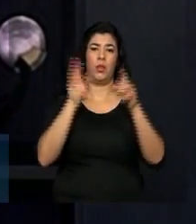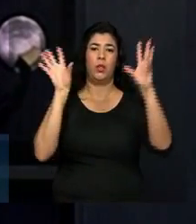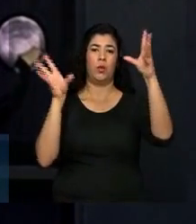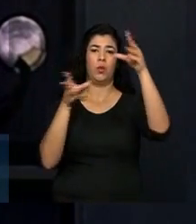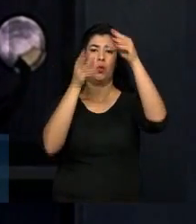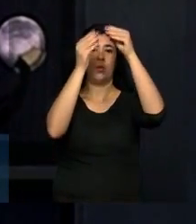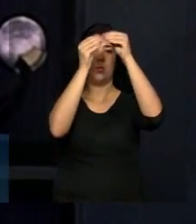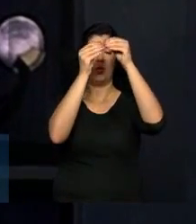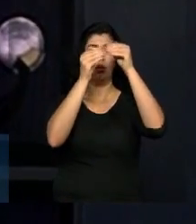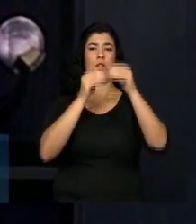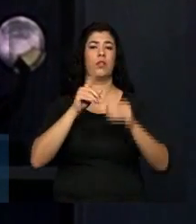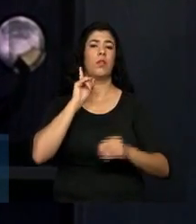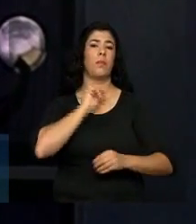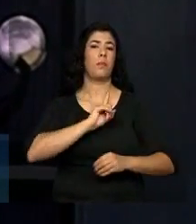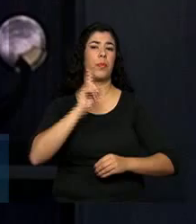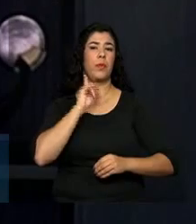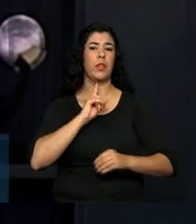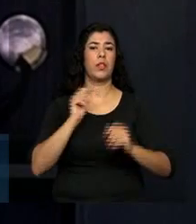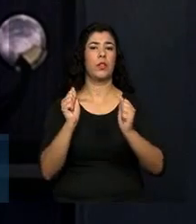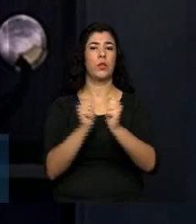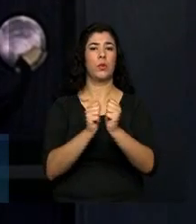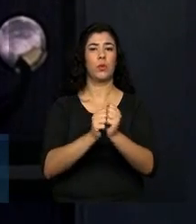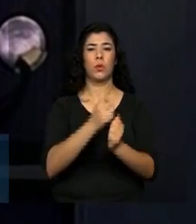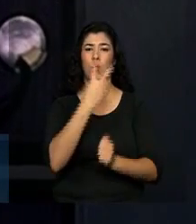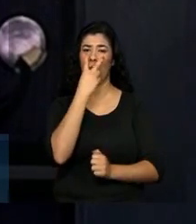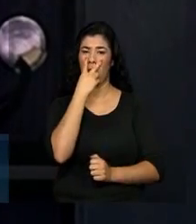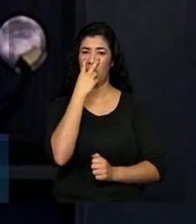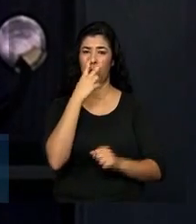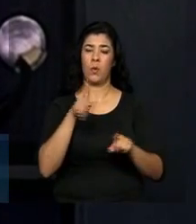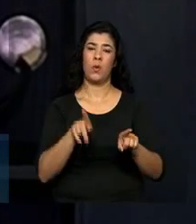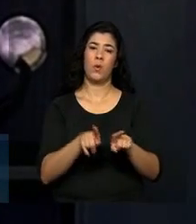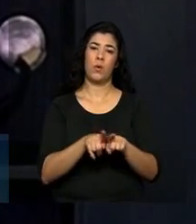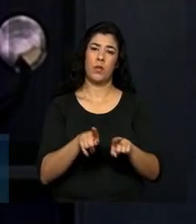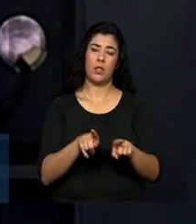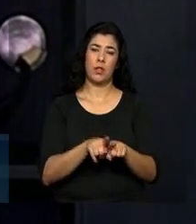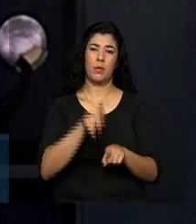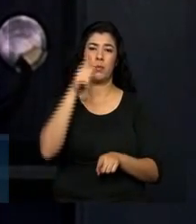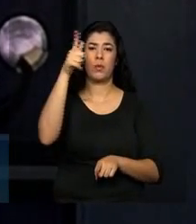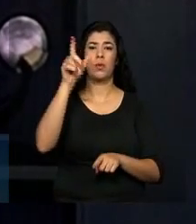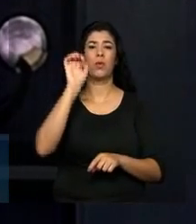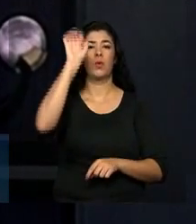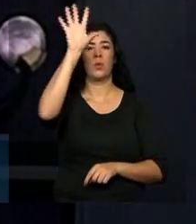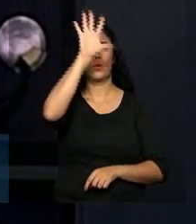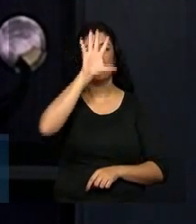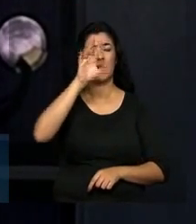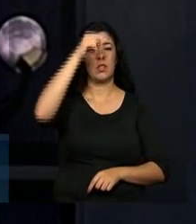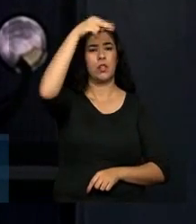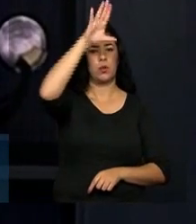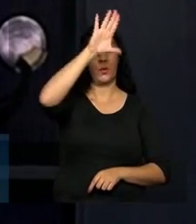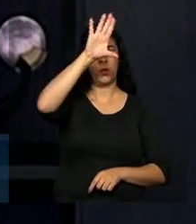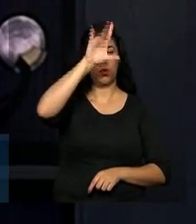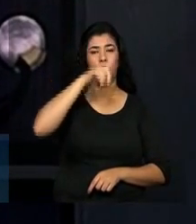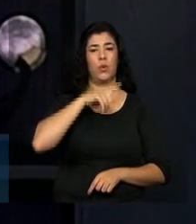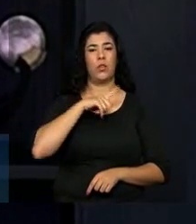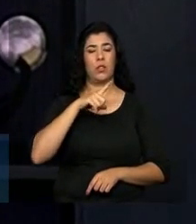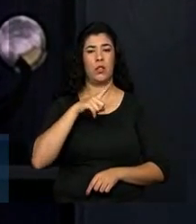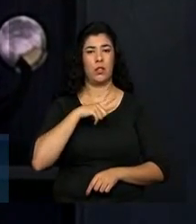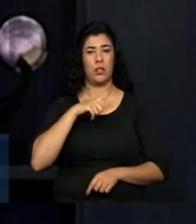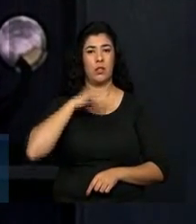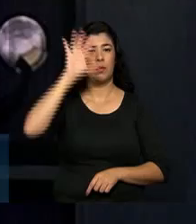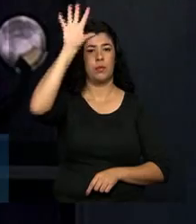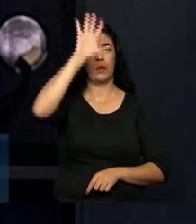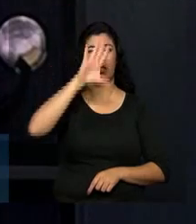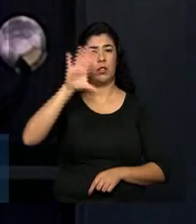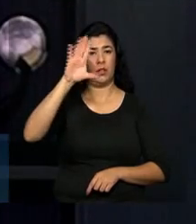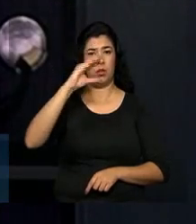parte do Estado de Minas Gerais e do Espírito Santo região eh Norte e a região